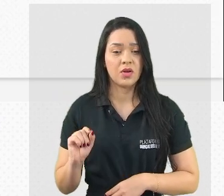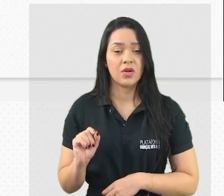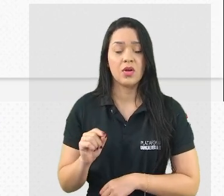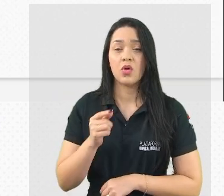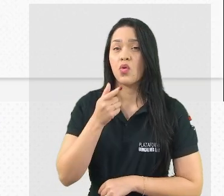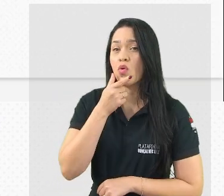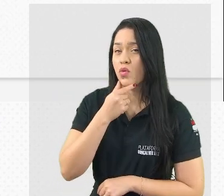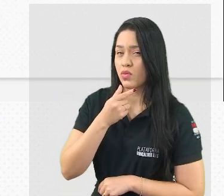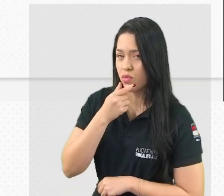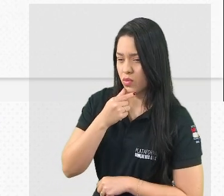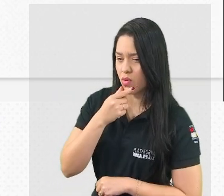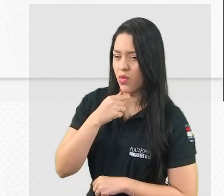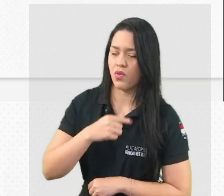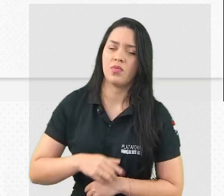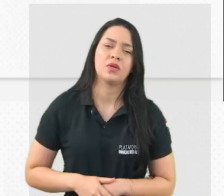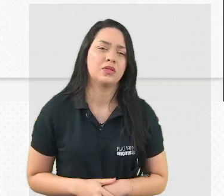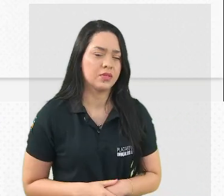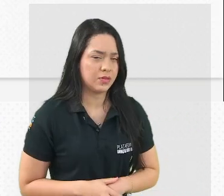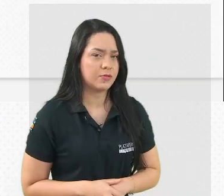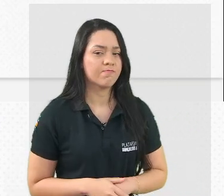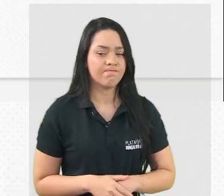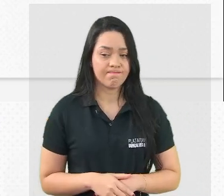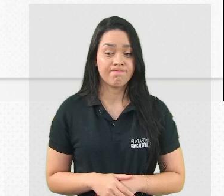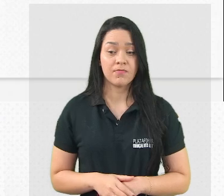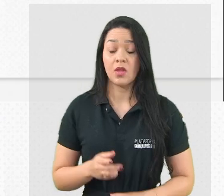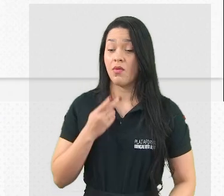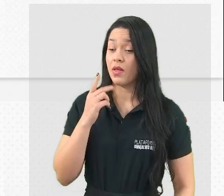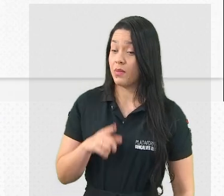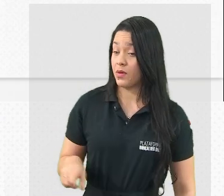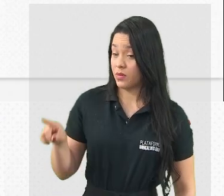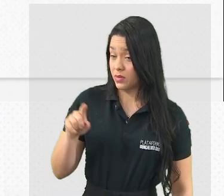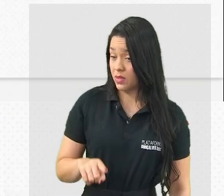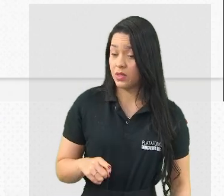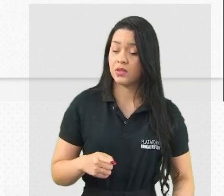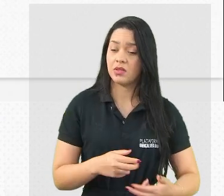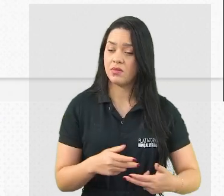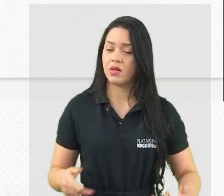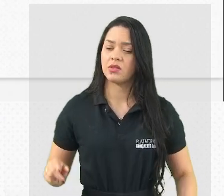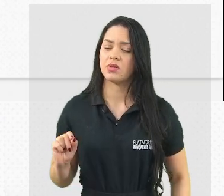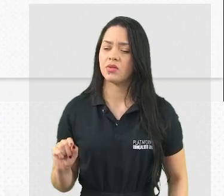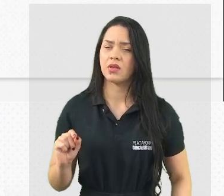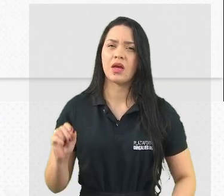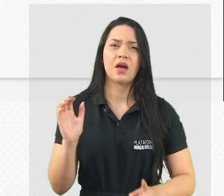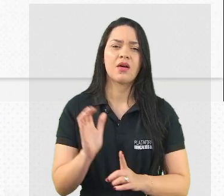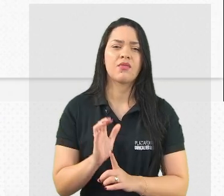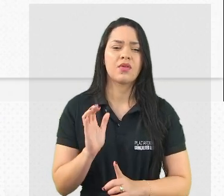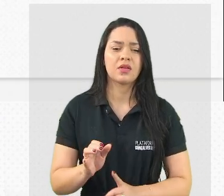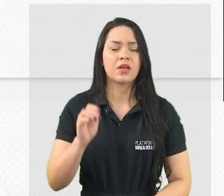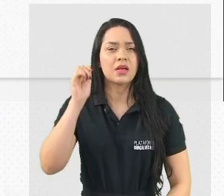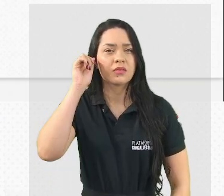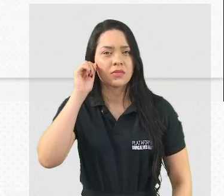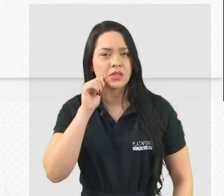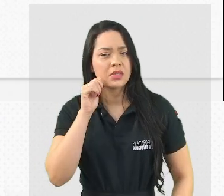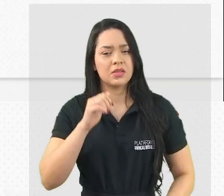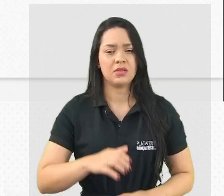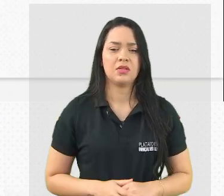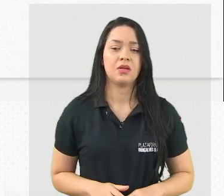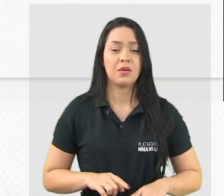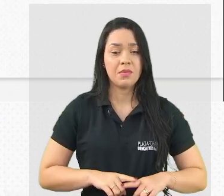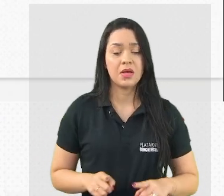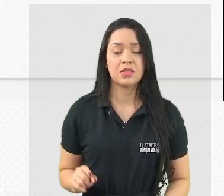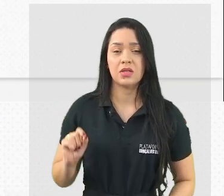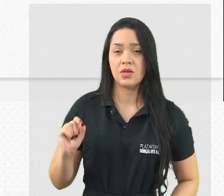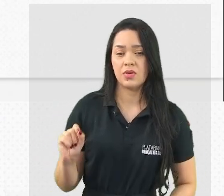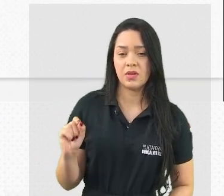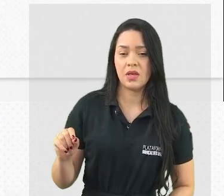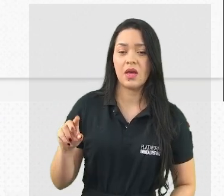Os rapazes. Eu falei para vocês, muitos dos distúrbios alimentares afetam as meninas. Mas neste caso aqui,